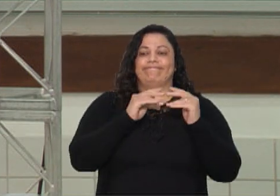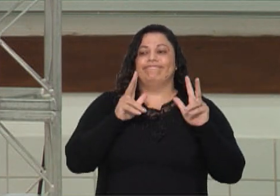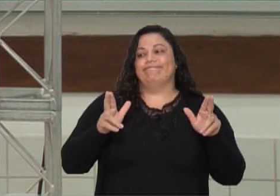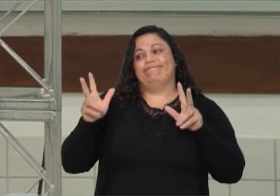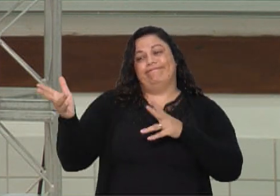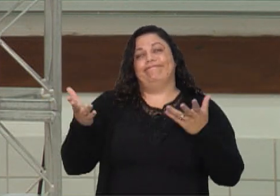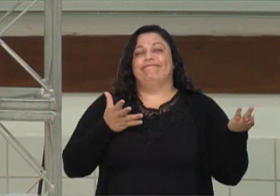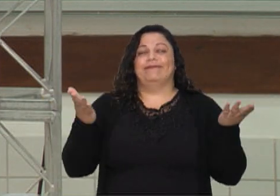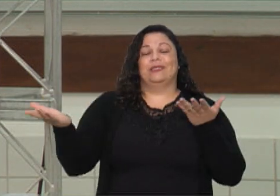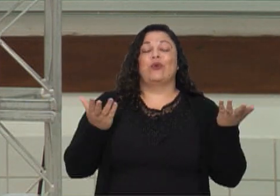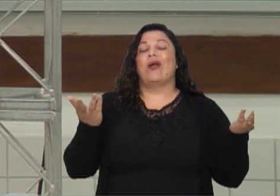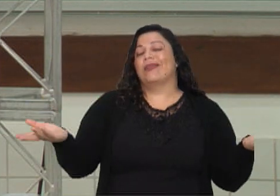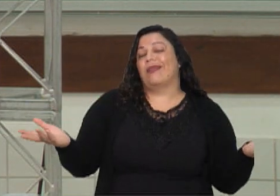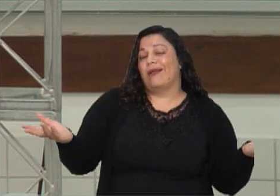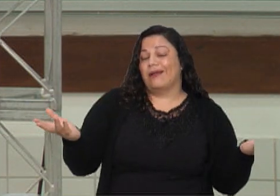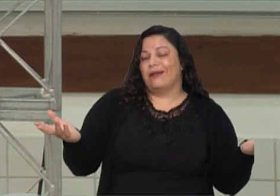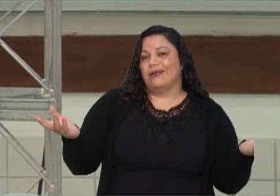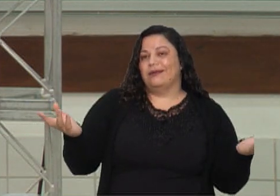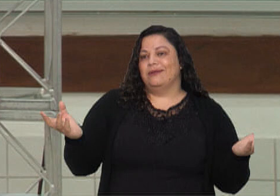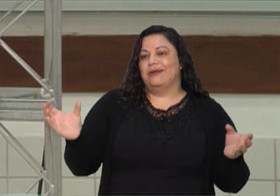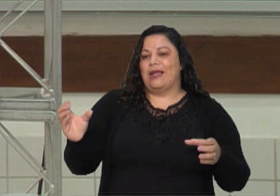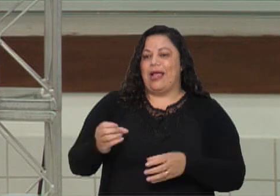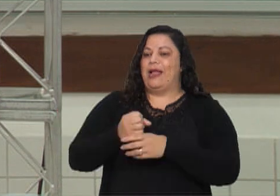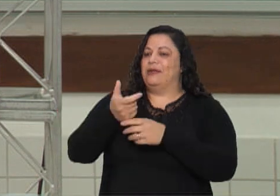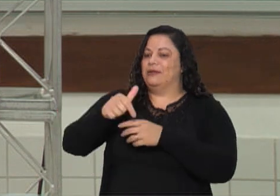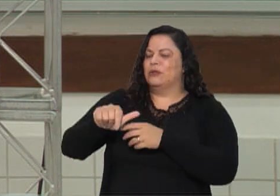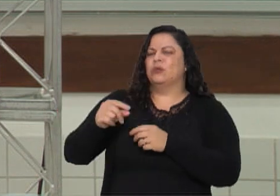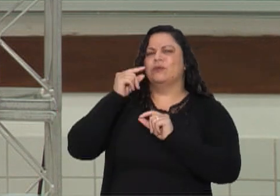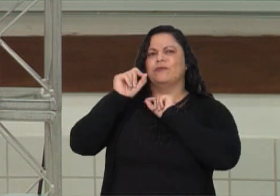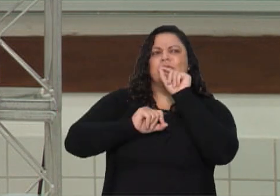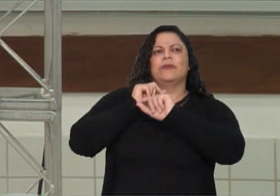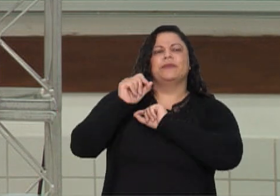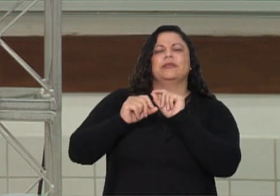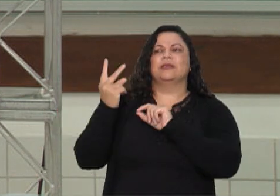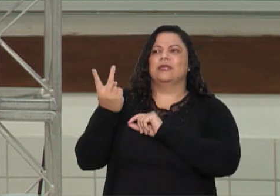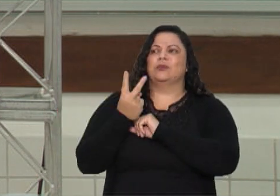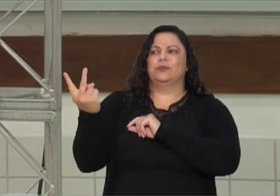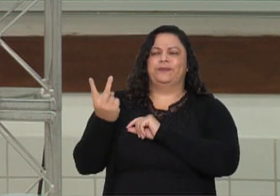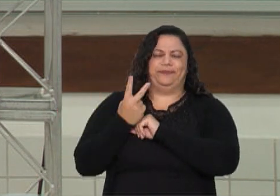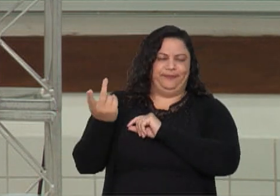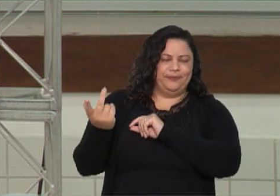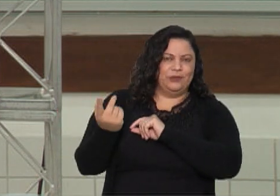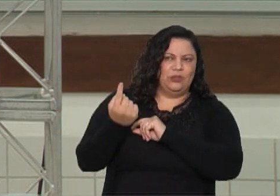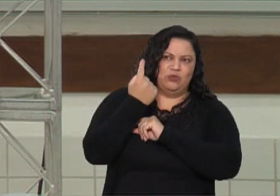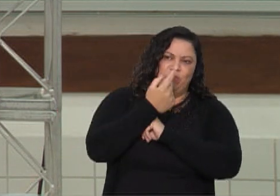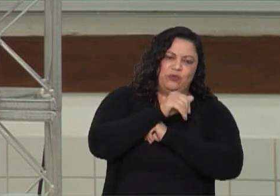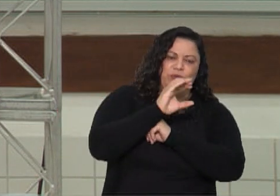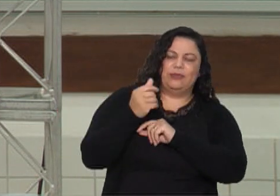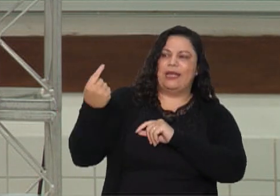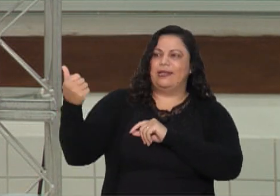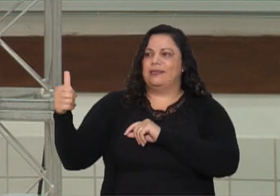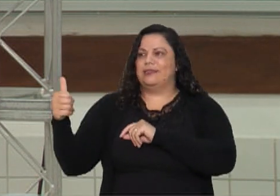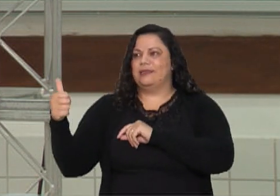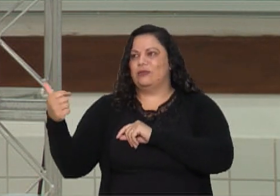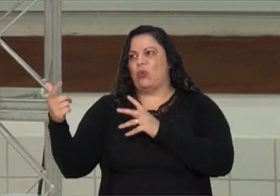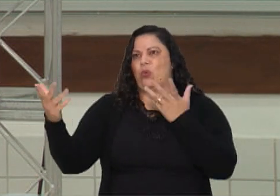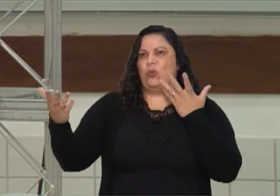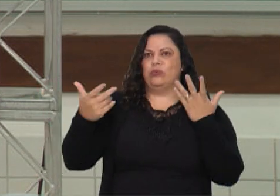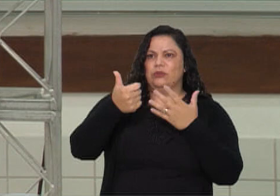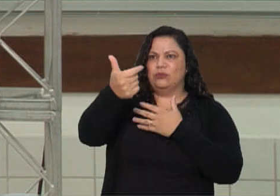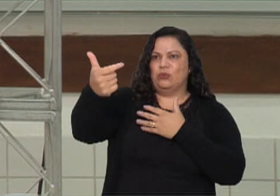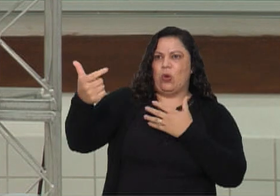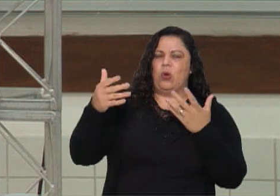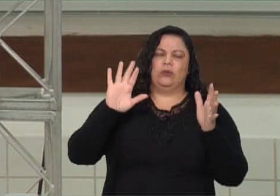faço? Aí vamos por eliminação, né? Se deu empate entre dois aí, um ficou com 10, outro ficou com 12 e com